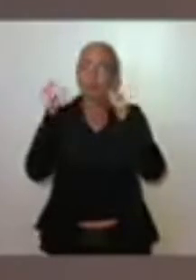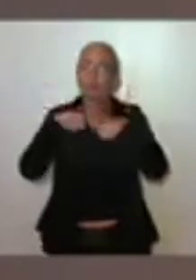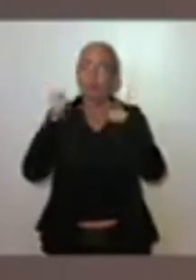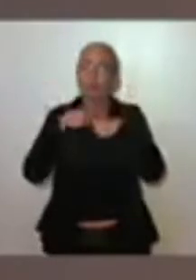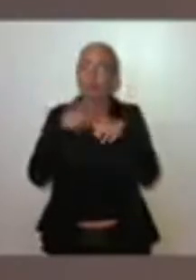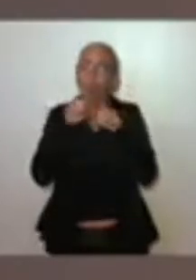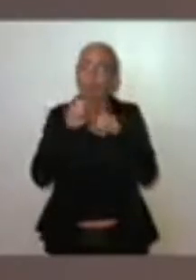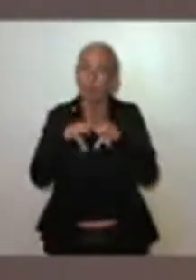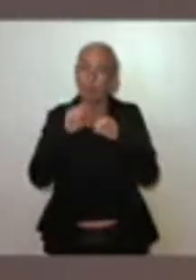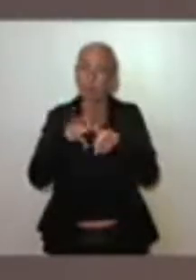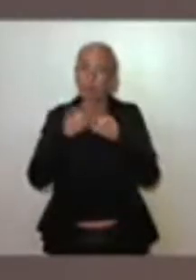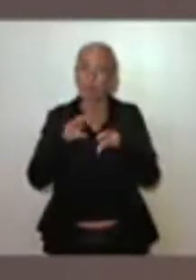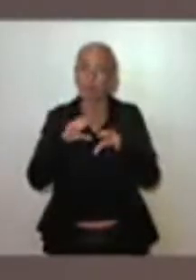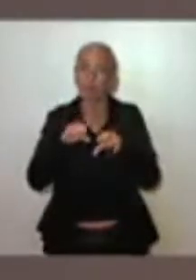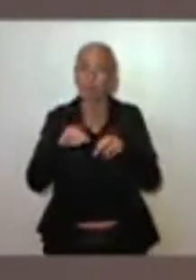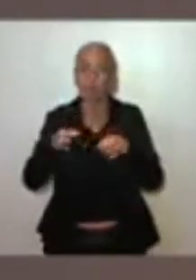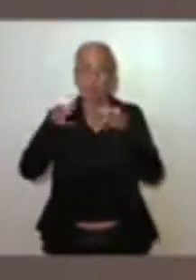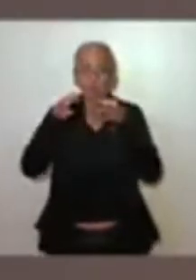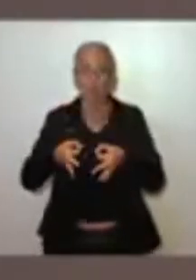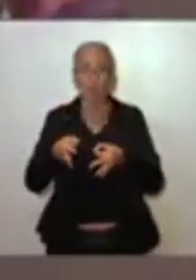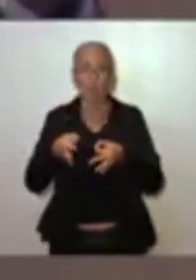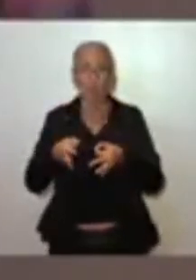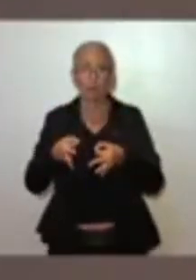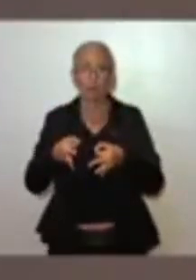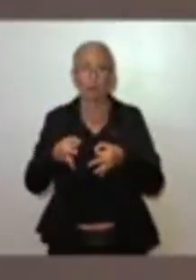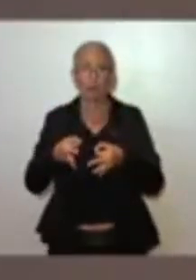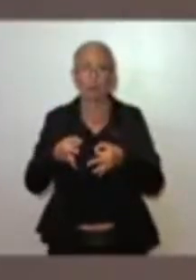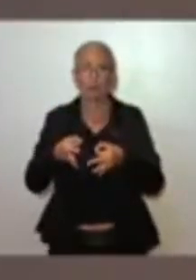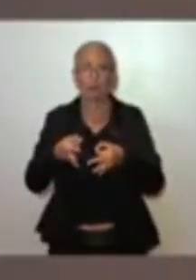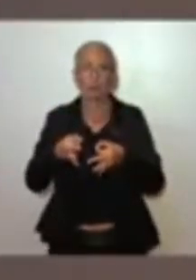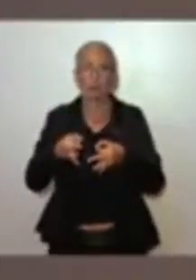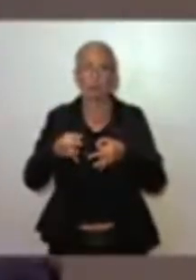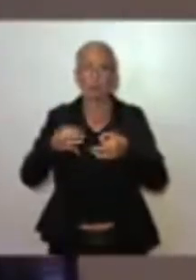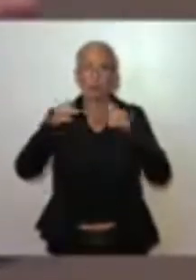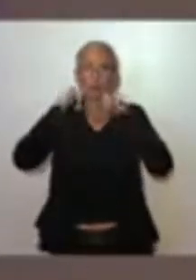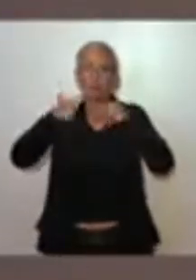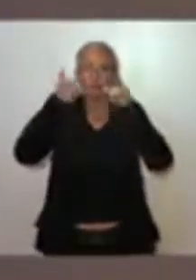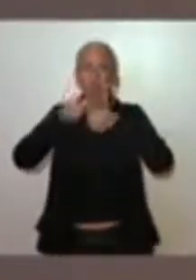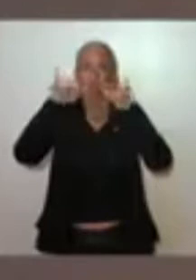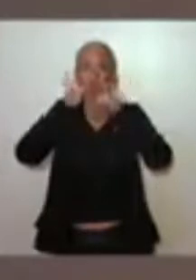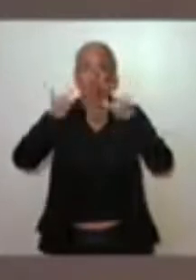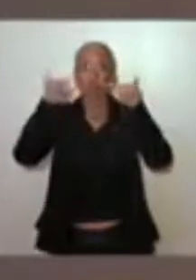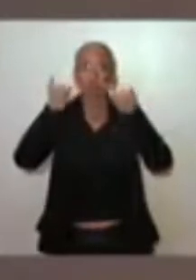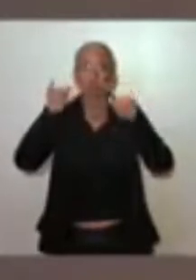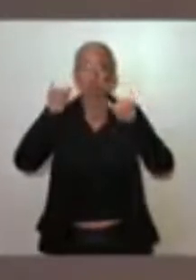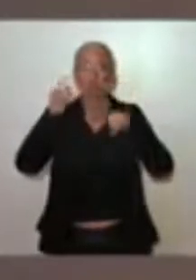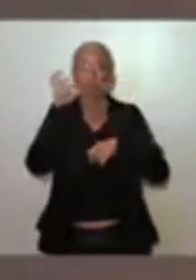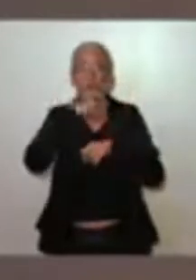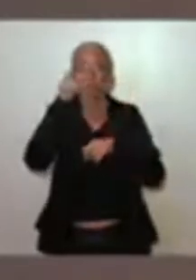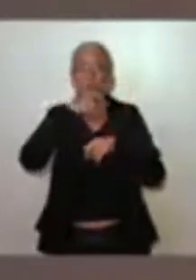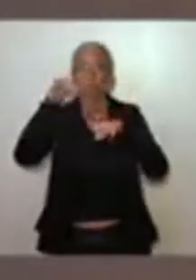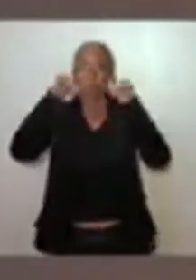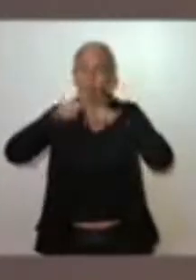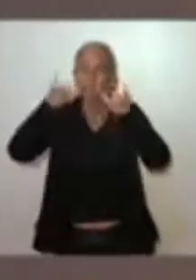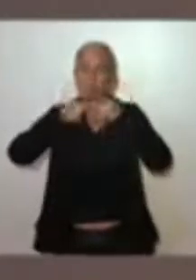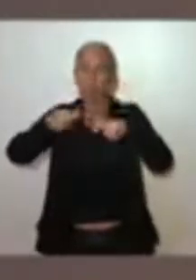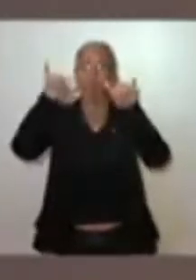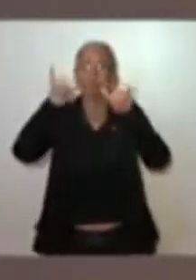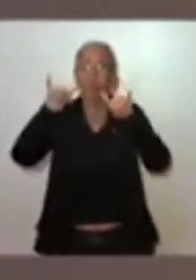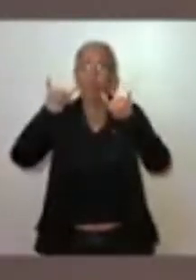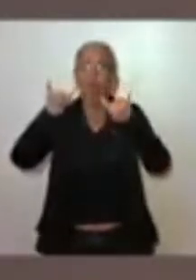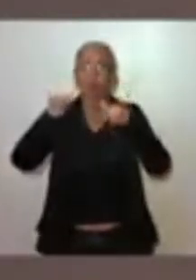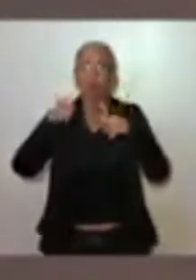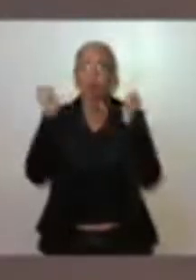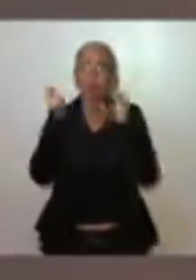midiática uma educação cívica que é a de não comentar as mentiras a de não repassar as mentiras a de